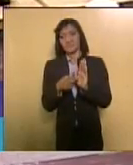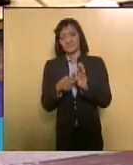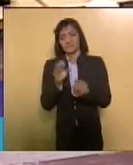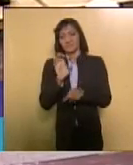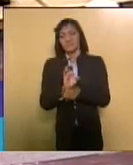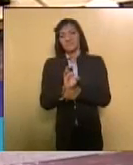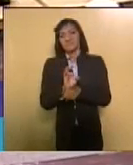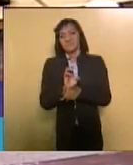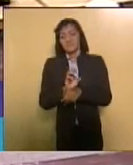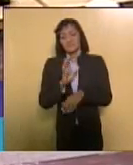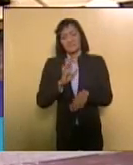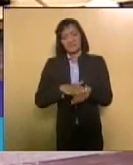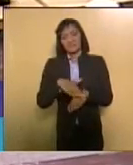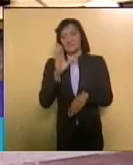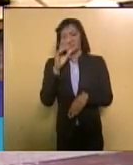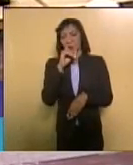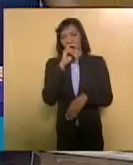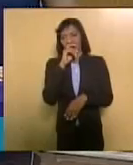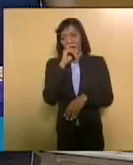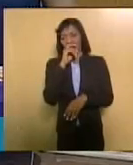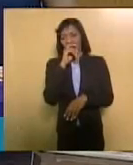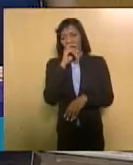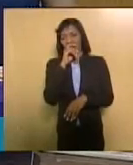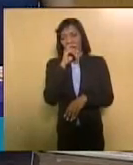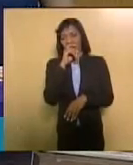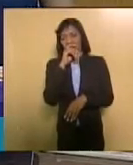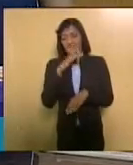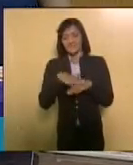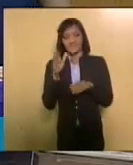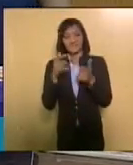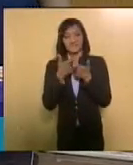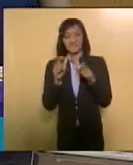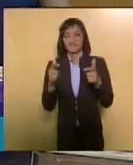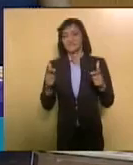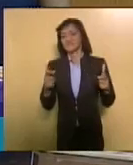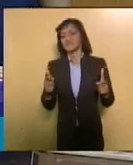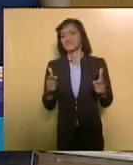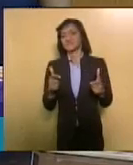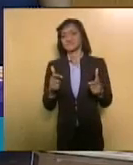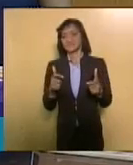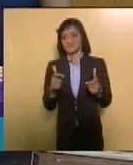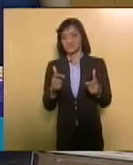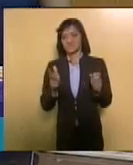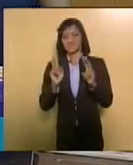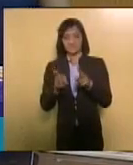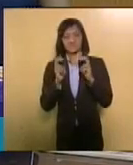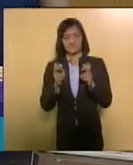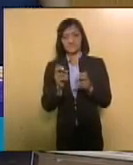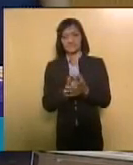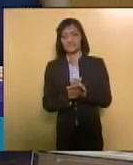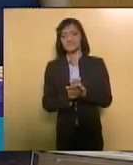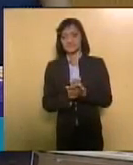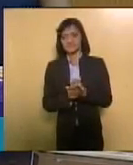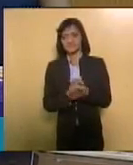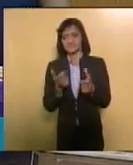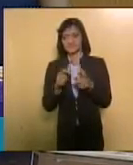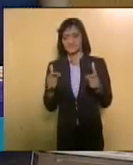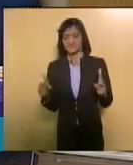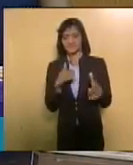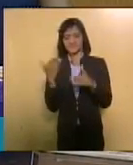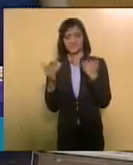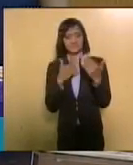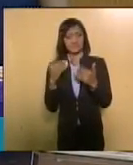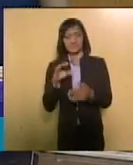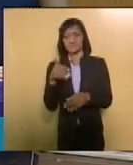estados que mais um dos três estados que mais crescer que mais onde se observou maior crescimento na taxa de homicídio nos